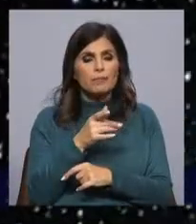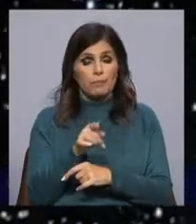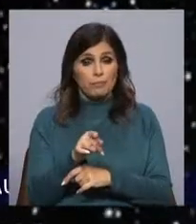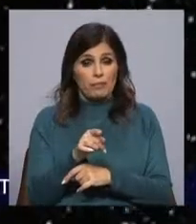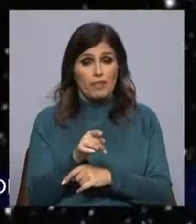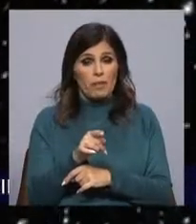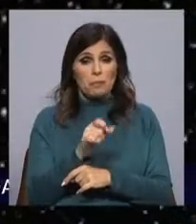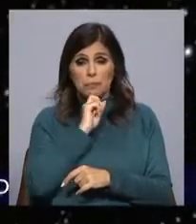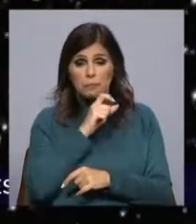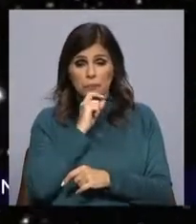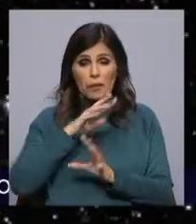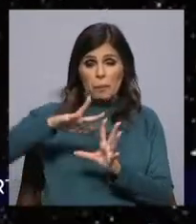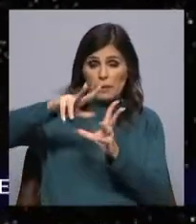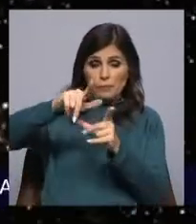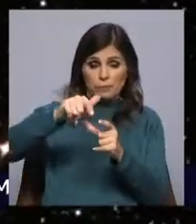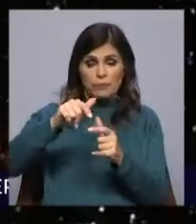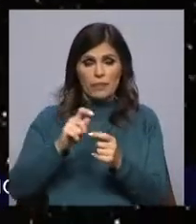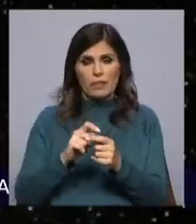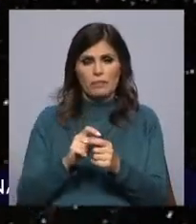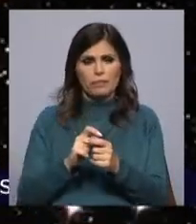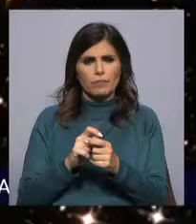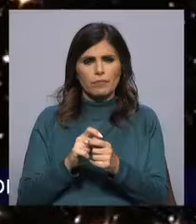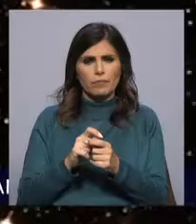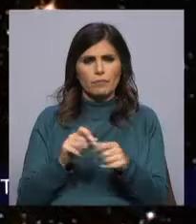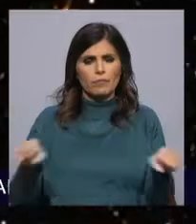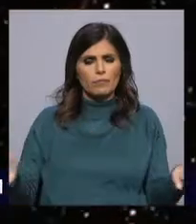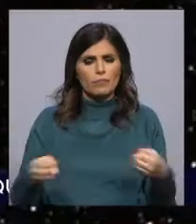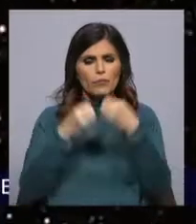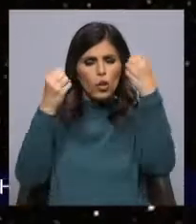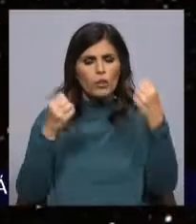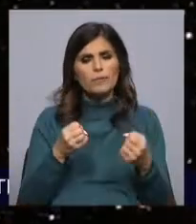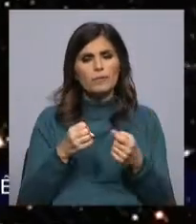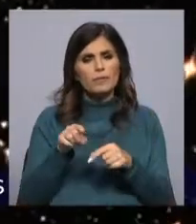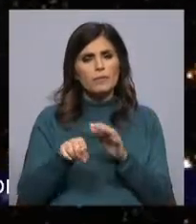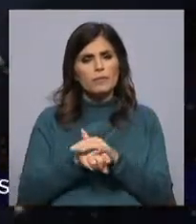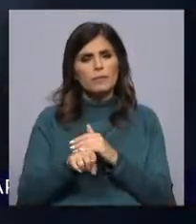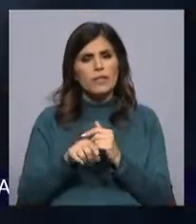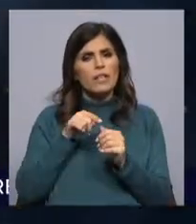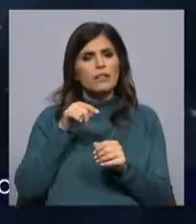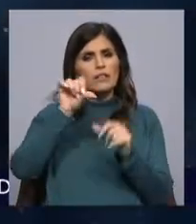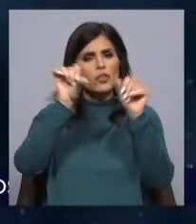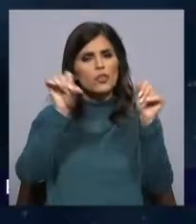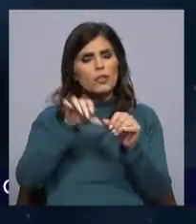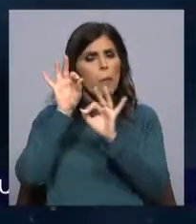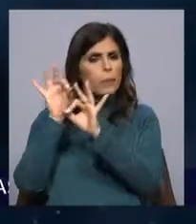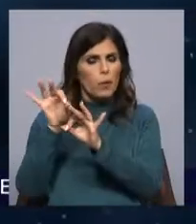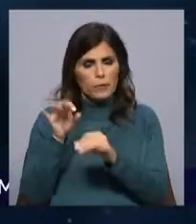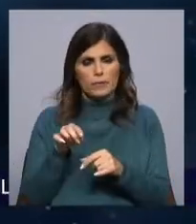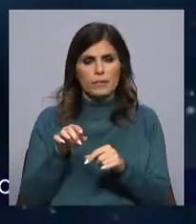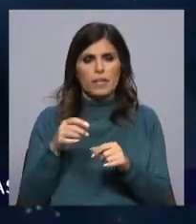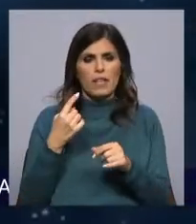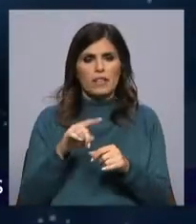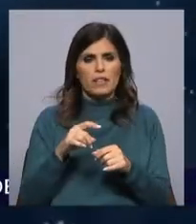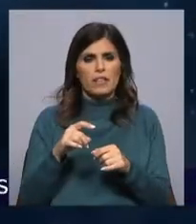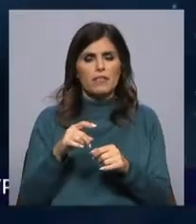planetas sofreram uma espécie de bilhar planetário dentro dos próprios sistemas planetários. Ou seja, houve ali